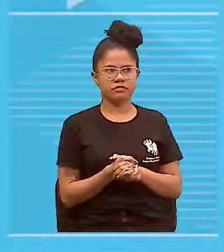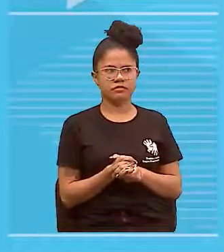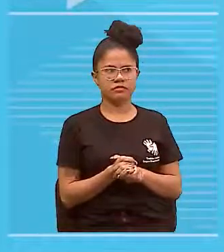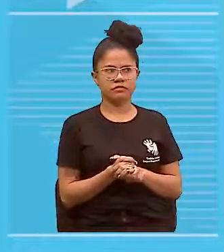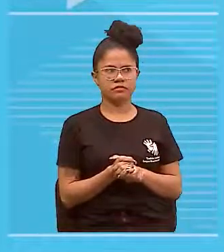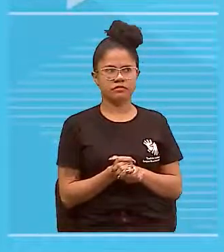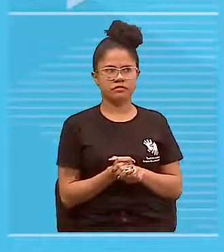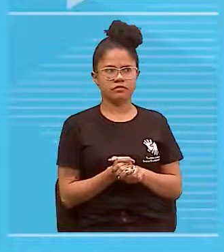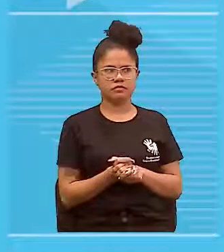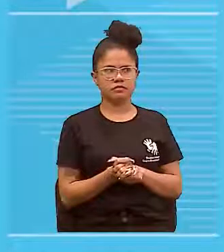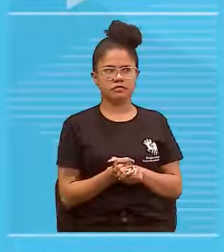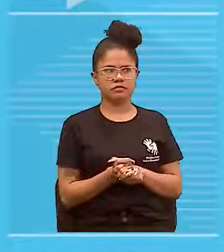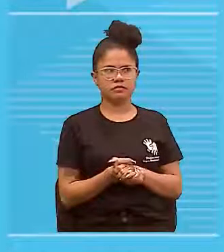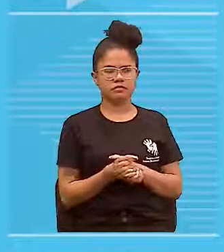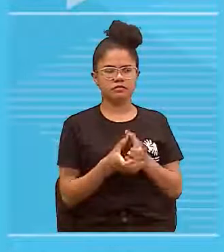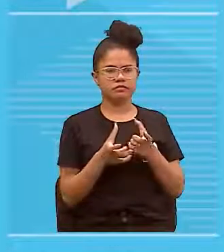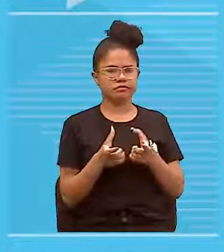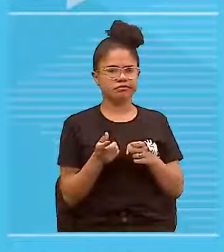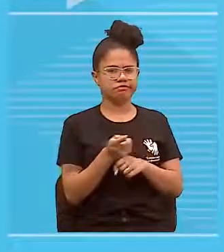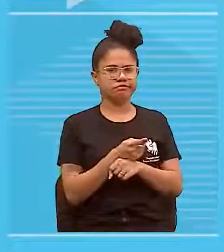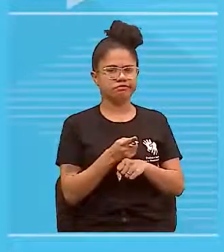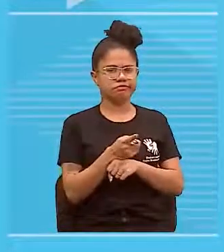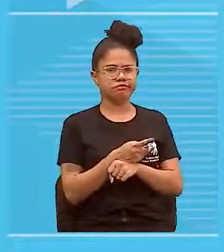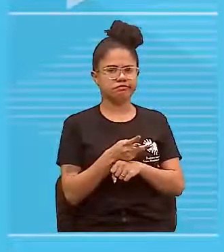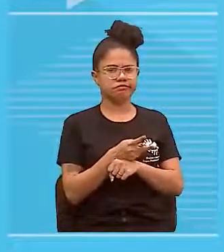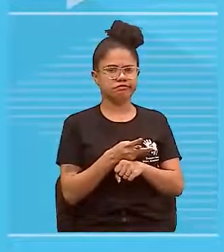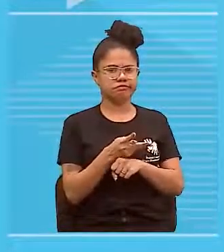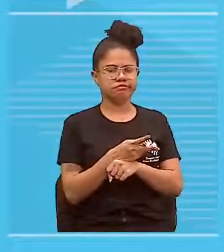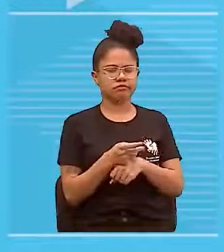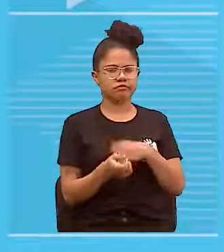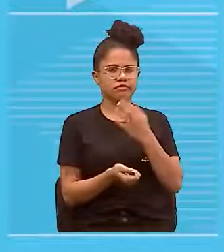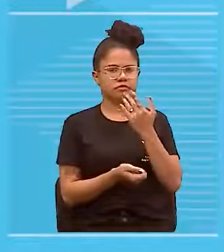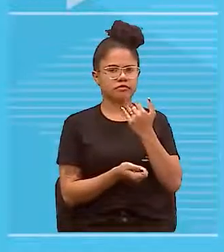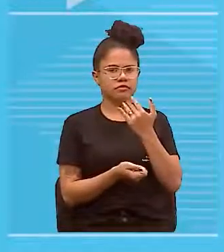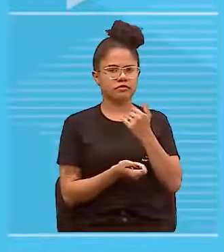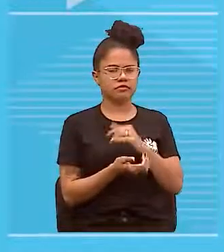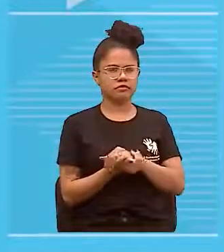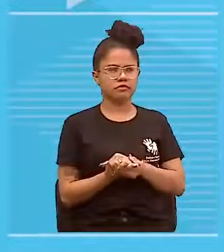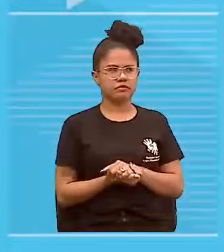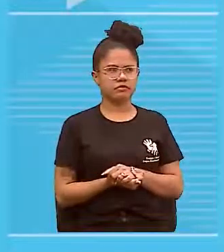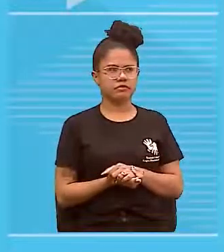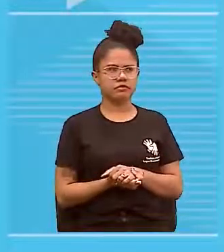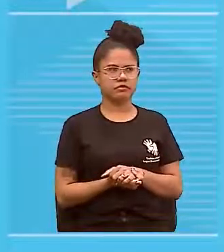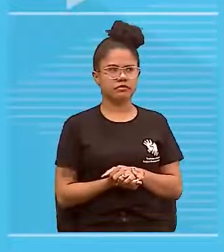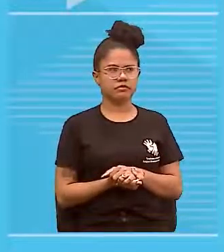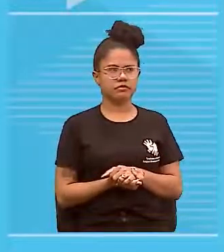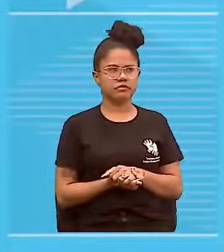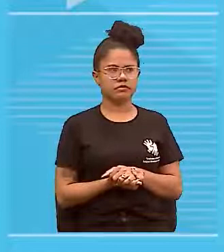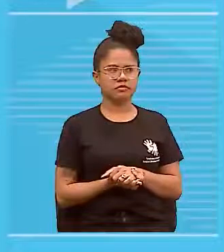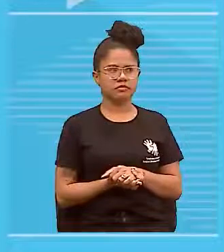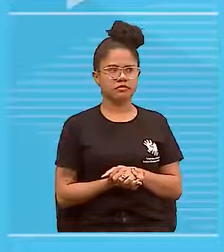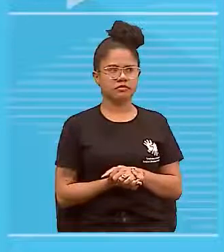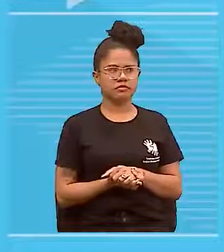Onde é que ele forrageia? Onde é que ele busca alimento? Onde é que ele se abriga?